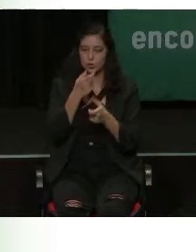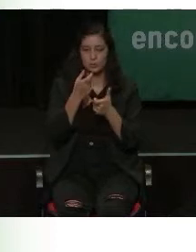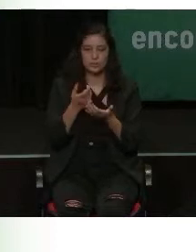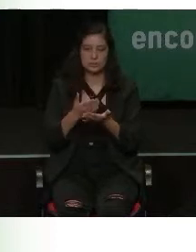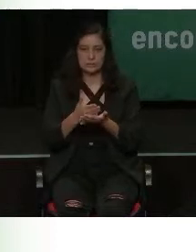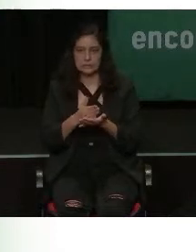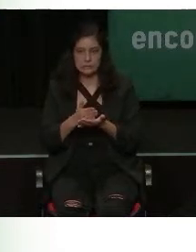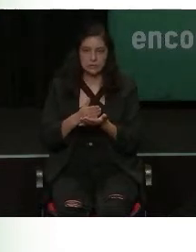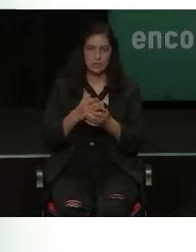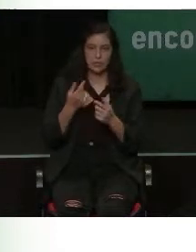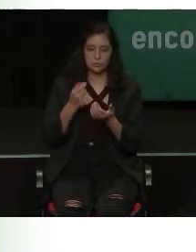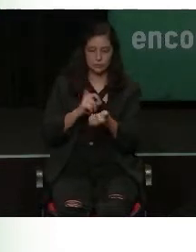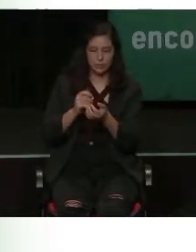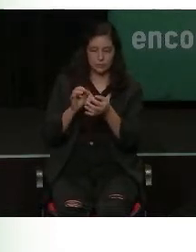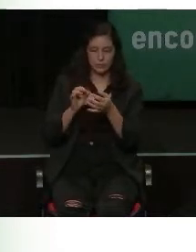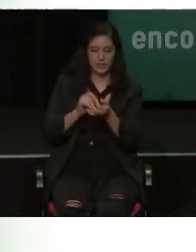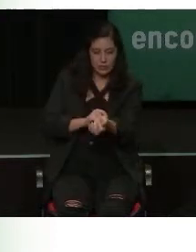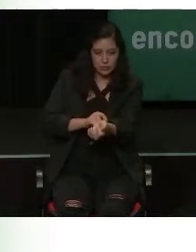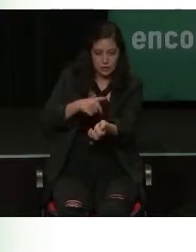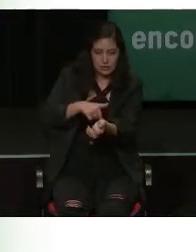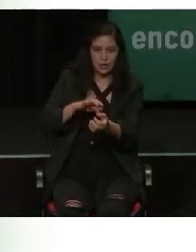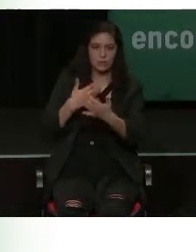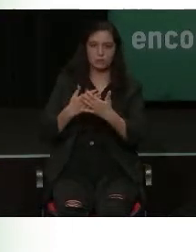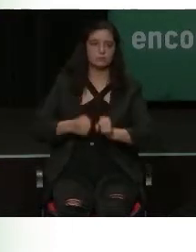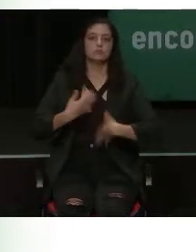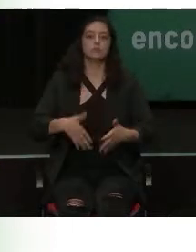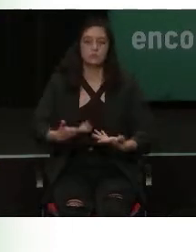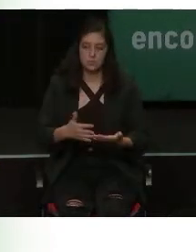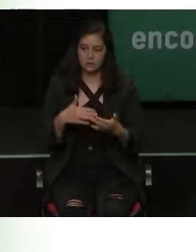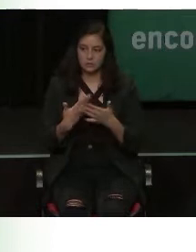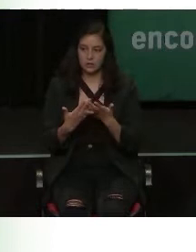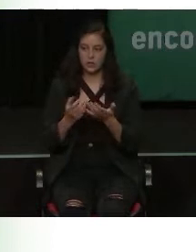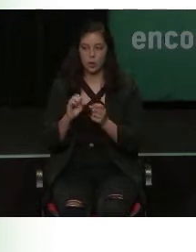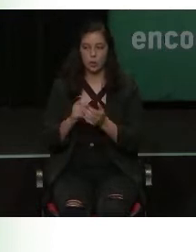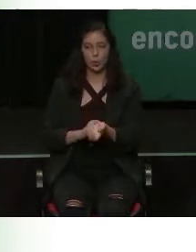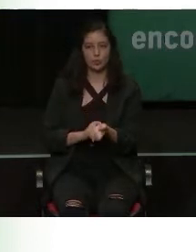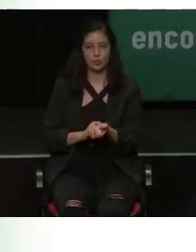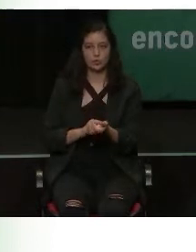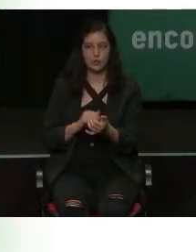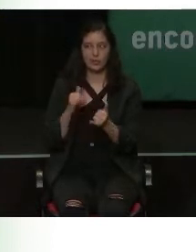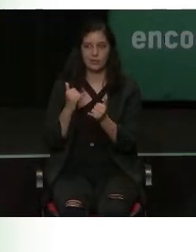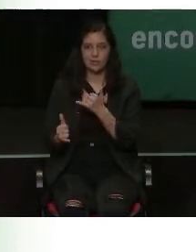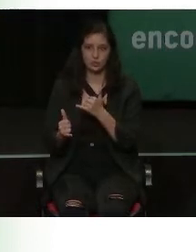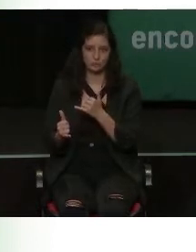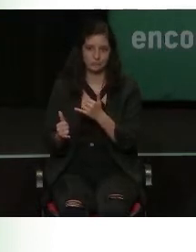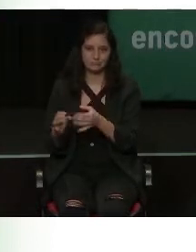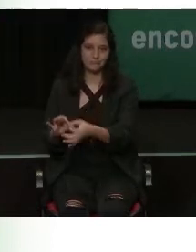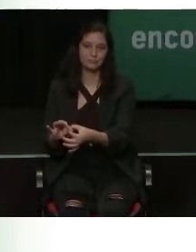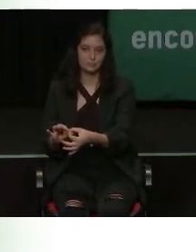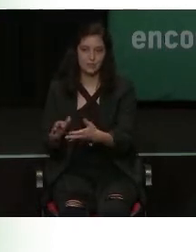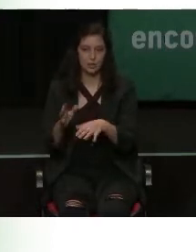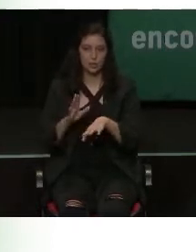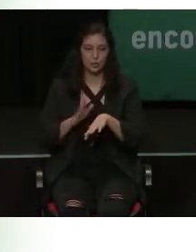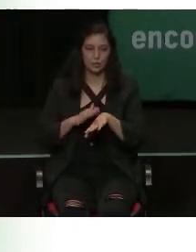pessoas com alguns traços de personalidade, mais de impulsividade, envolvem-se mais em comportamentos de risco, porque passam muito